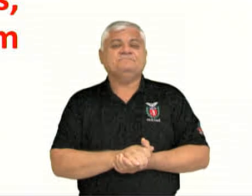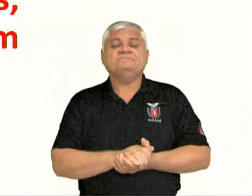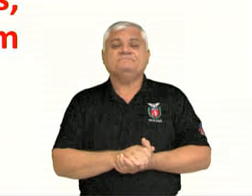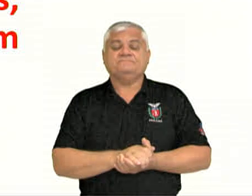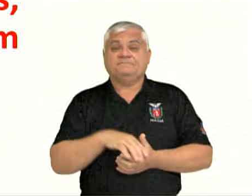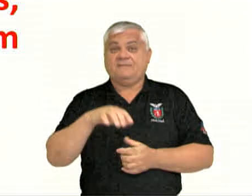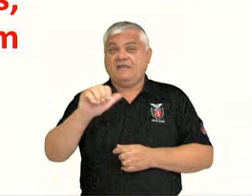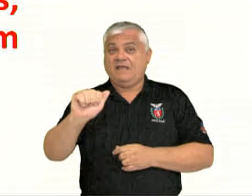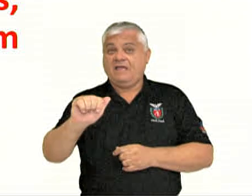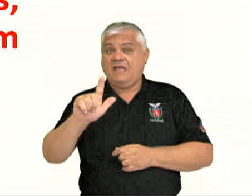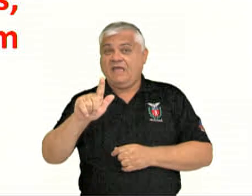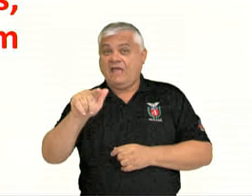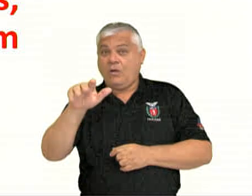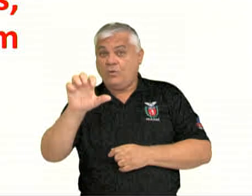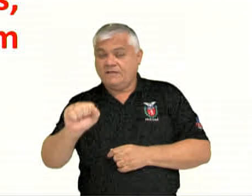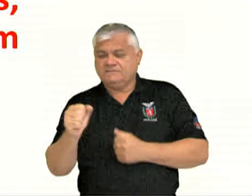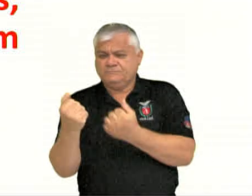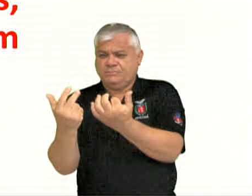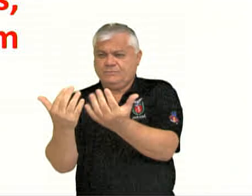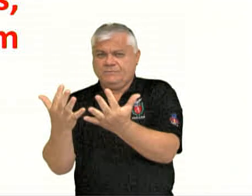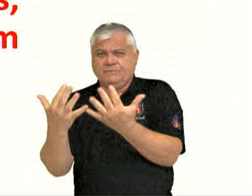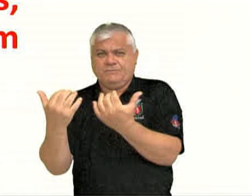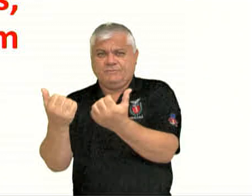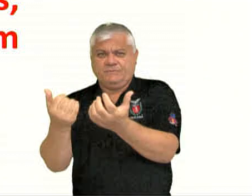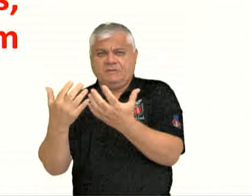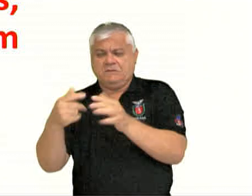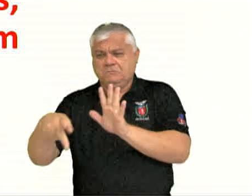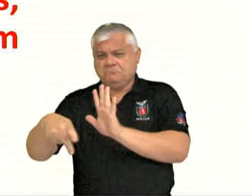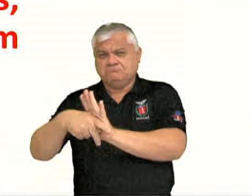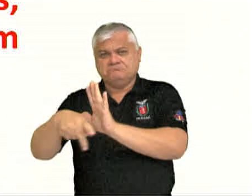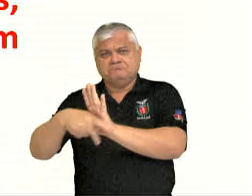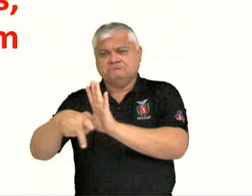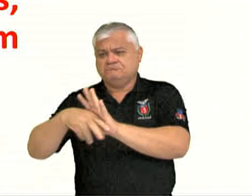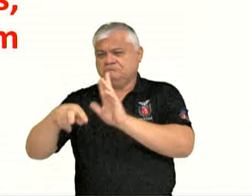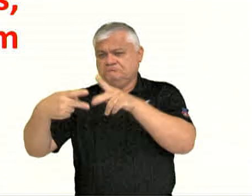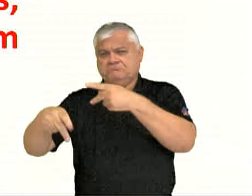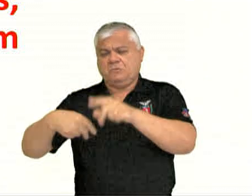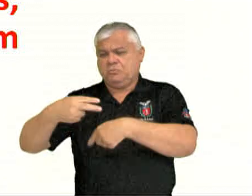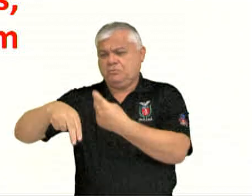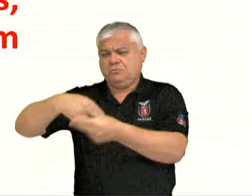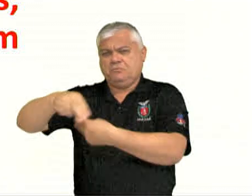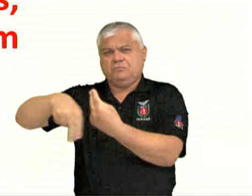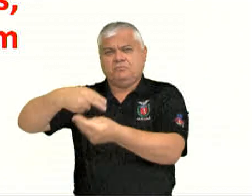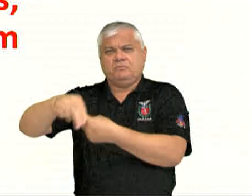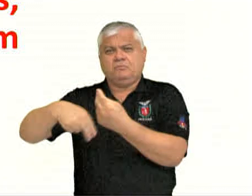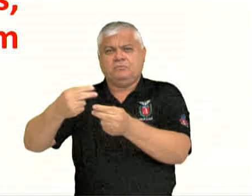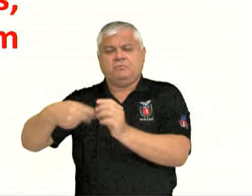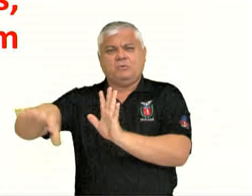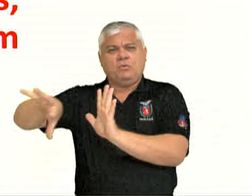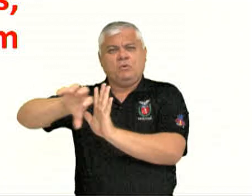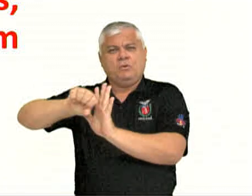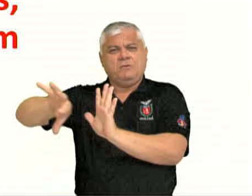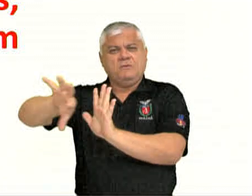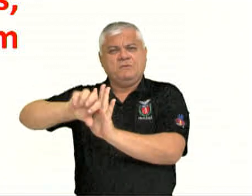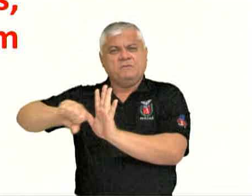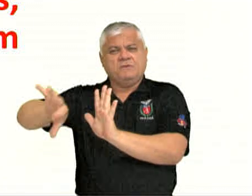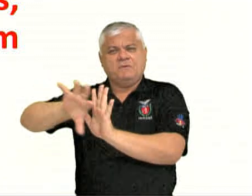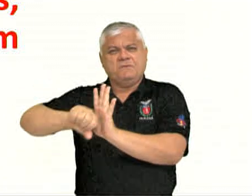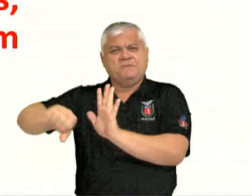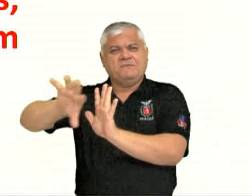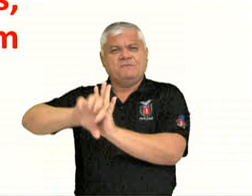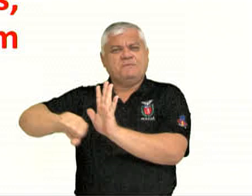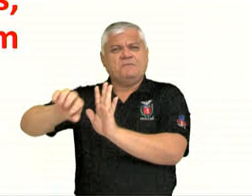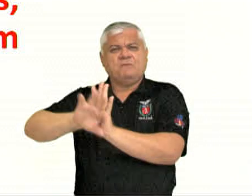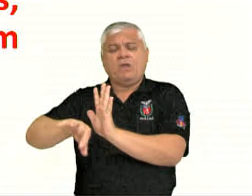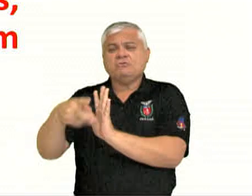As algas são organismos autotróficos, sendo capazes de realizar fotossíntese, produzindo então a